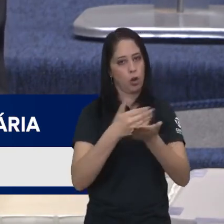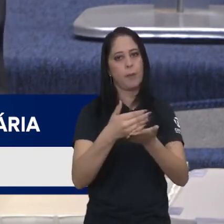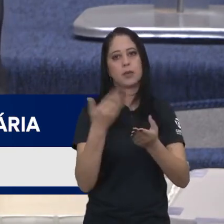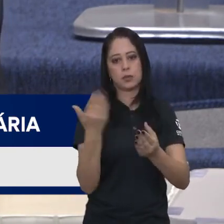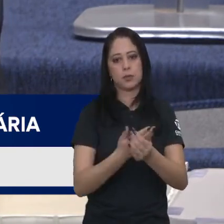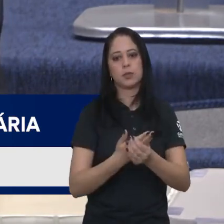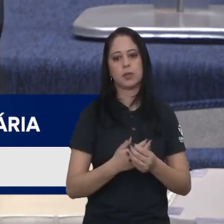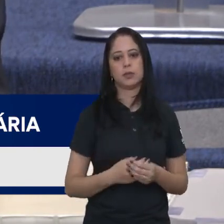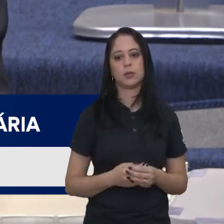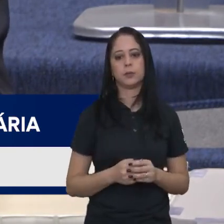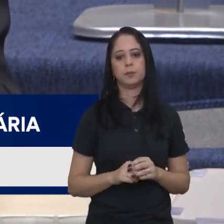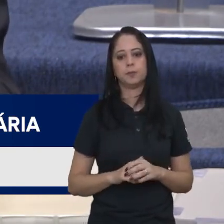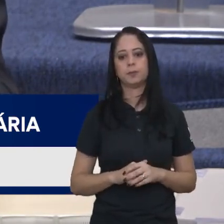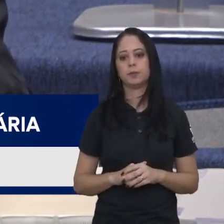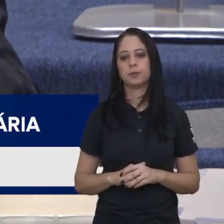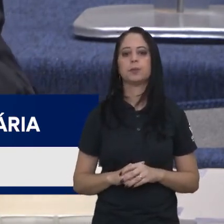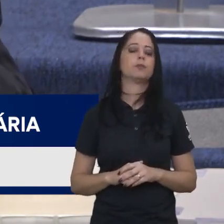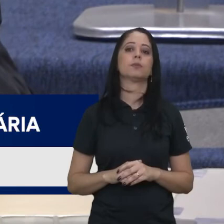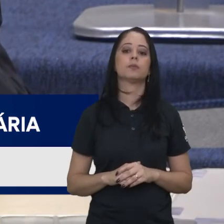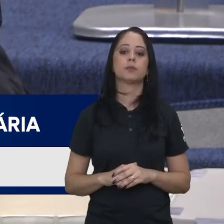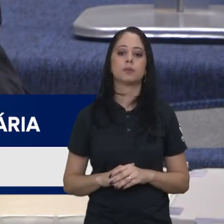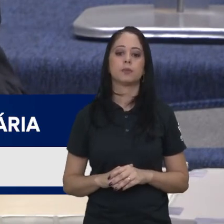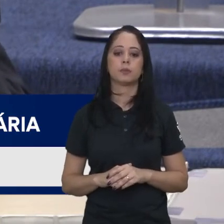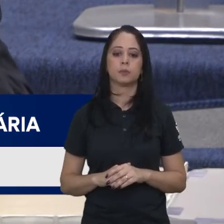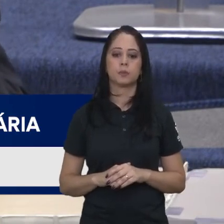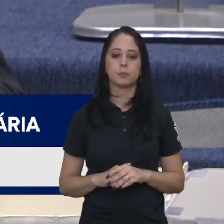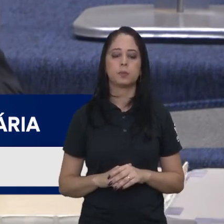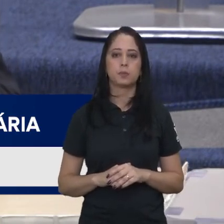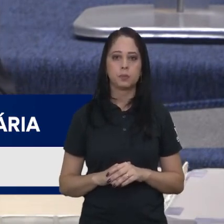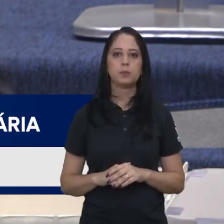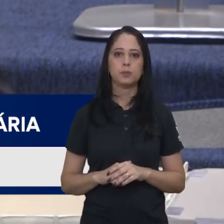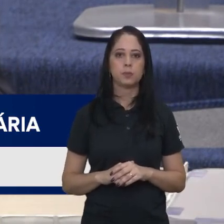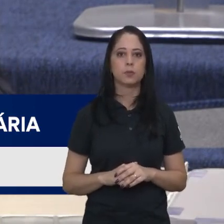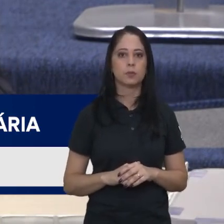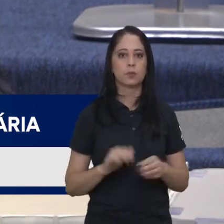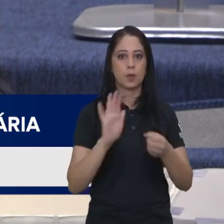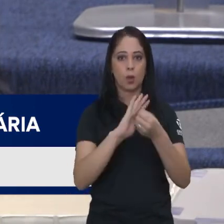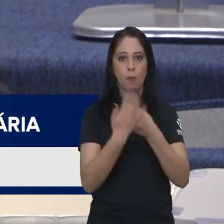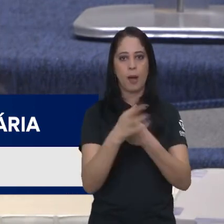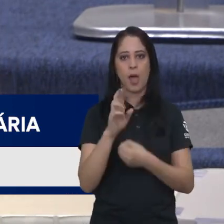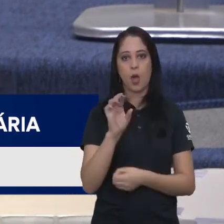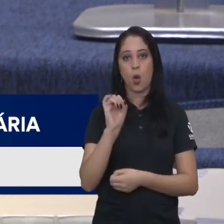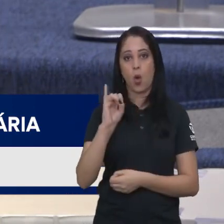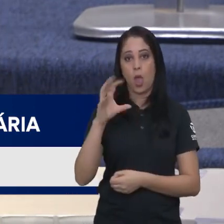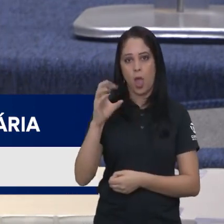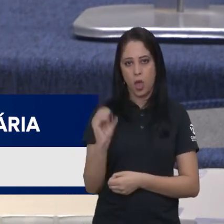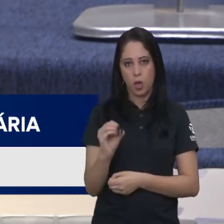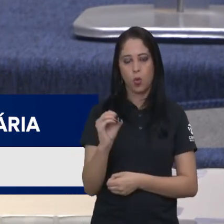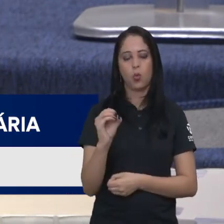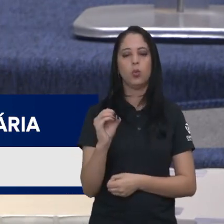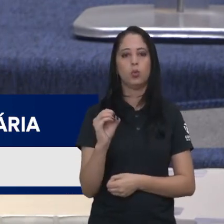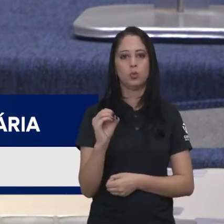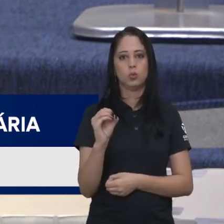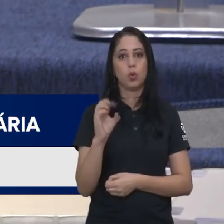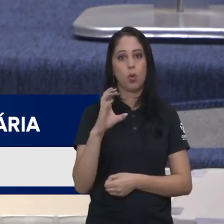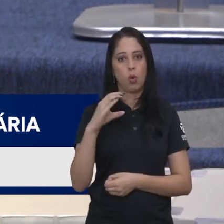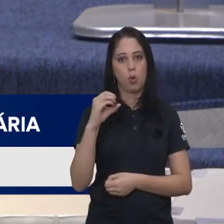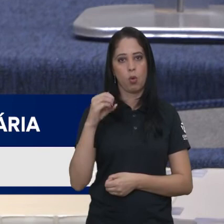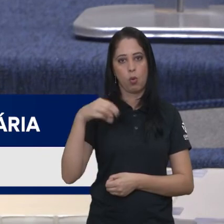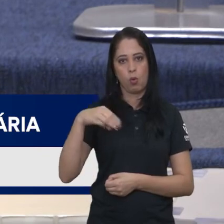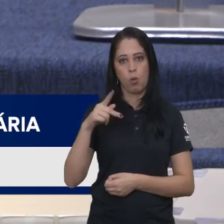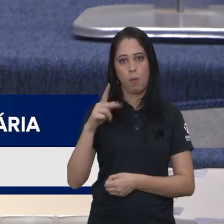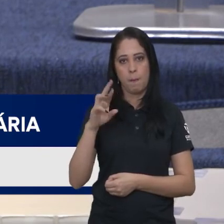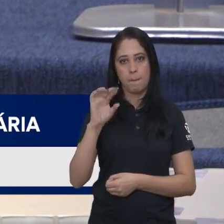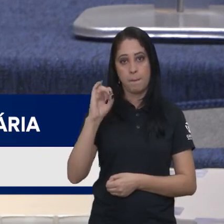a ação mais avançada é a do Rio Cumprido, onde a gente conseguiu, através da condução do doutor Silvio, que é o juiz da primeira vara da Fazenda Pública, de forma bastante